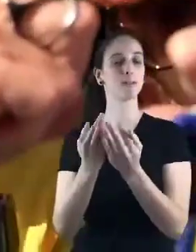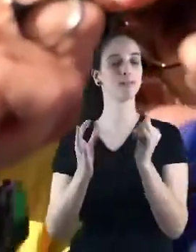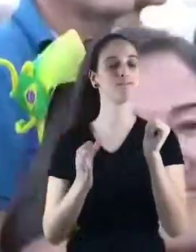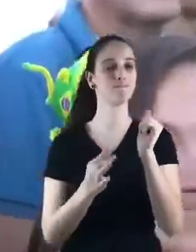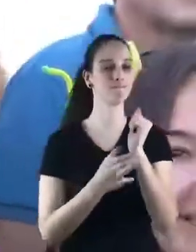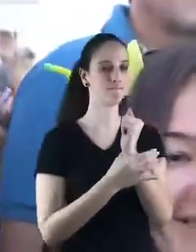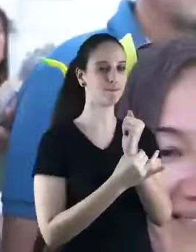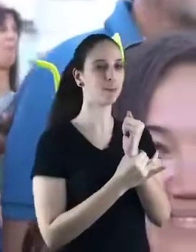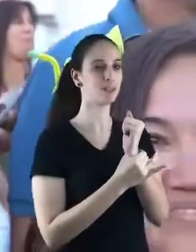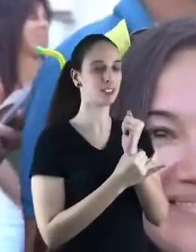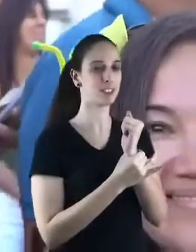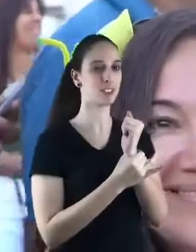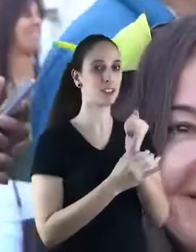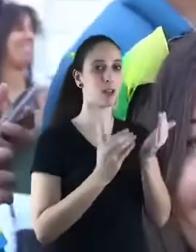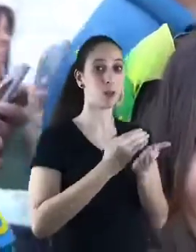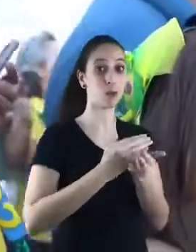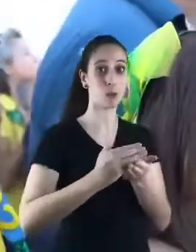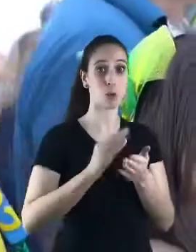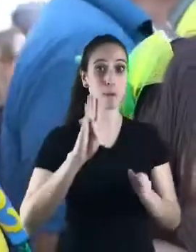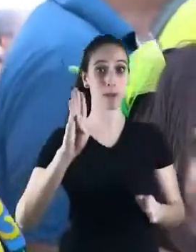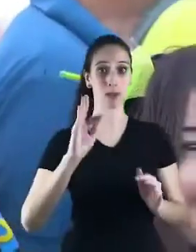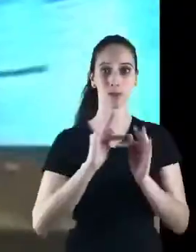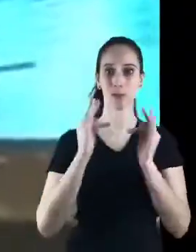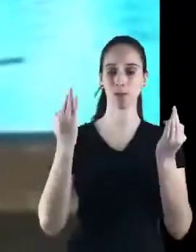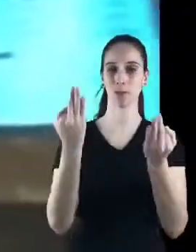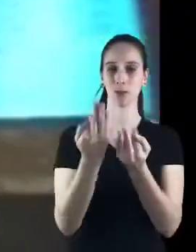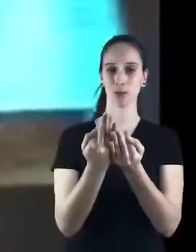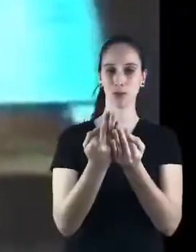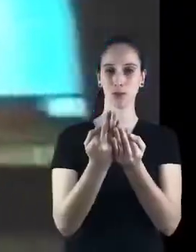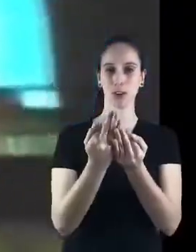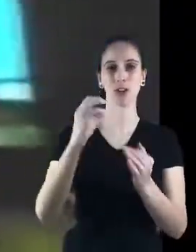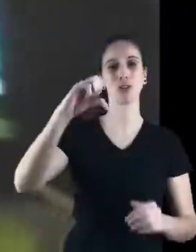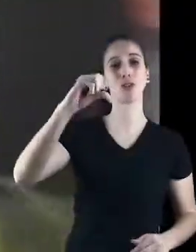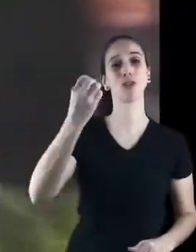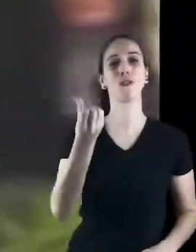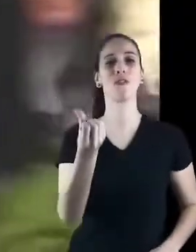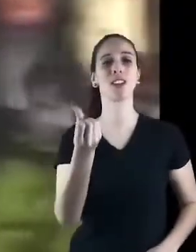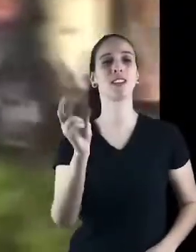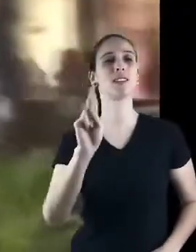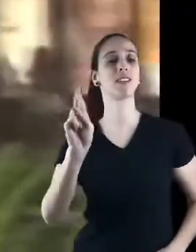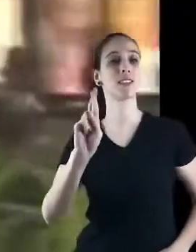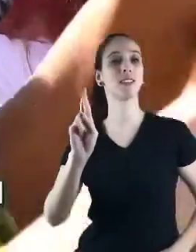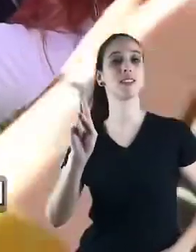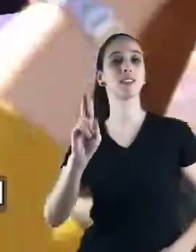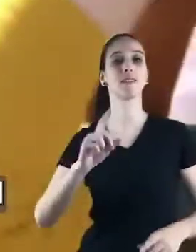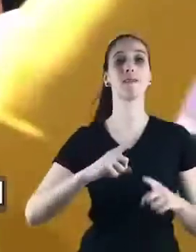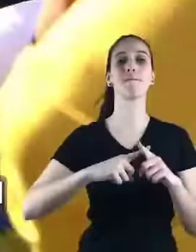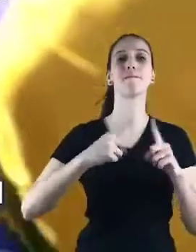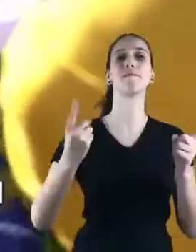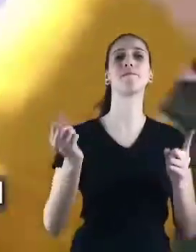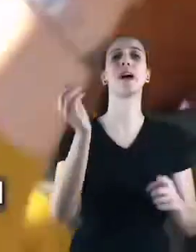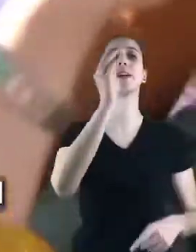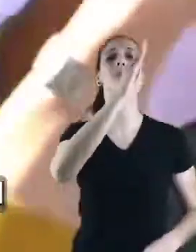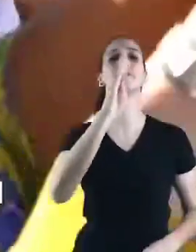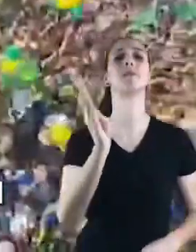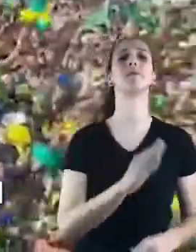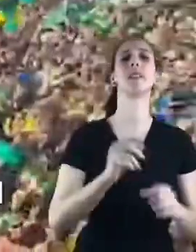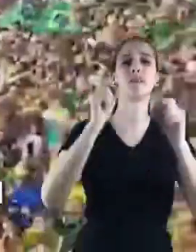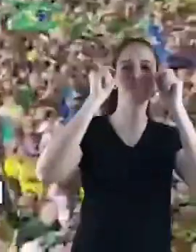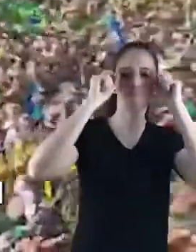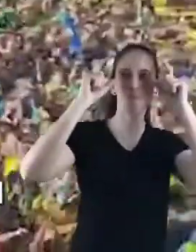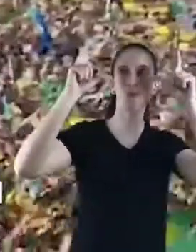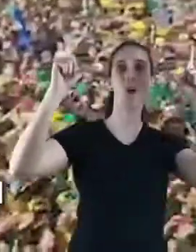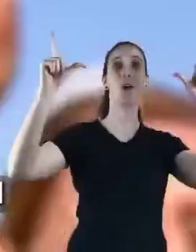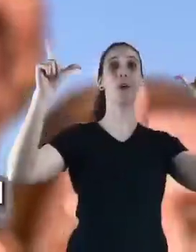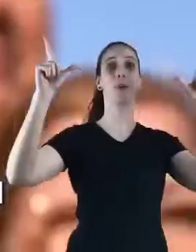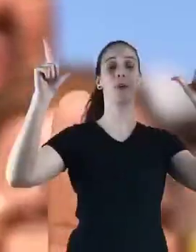Família que ele se garantia. No início, o Bolsa Família, o benefício médio de R$ 96,00. Mas o Brasil acordou.